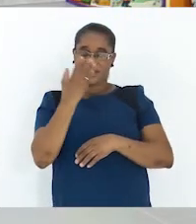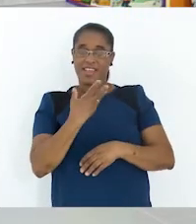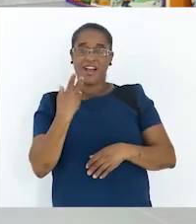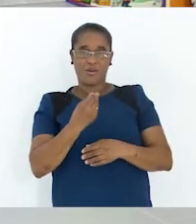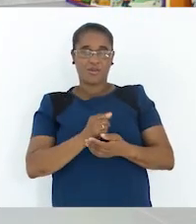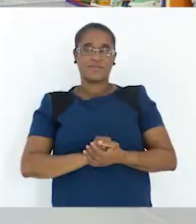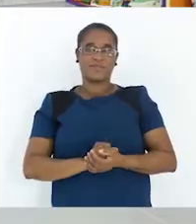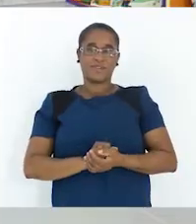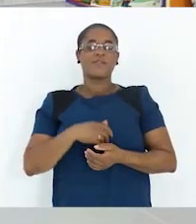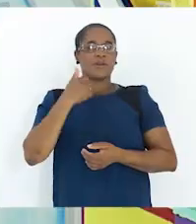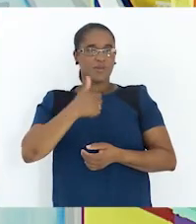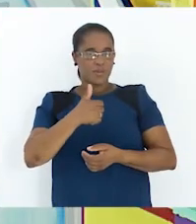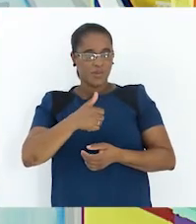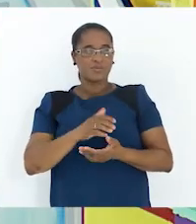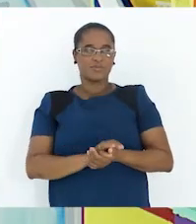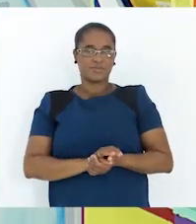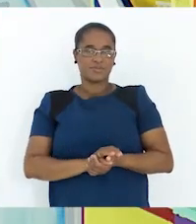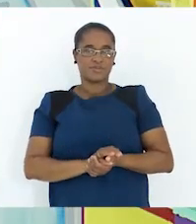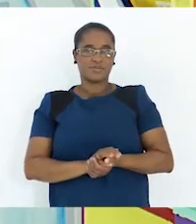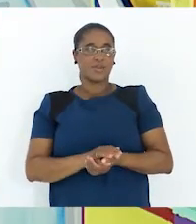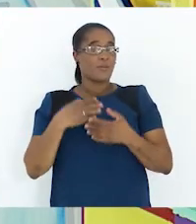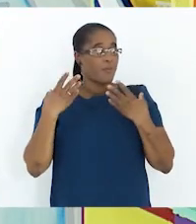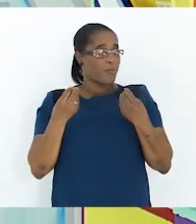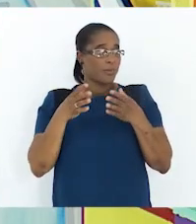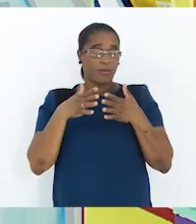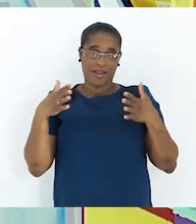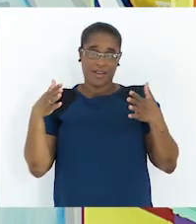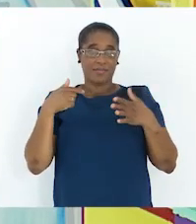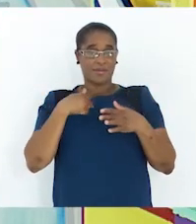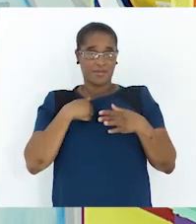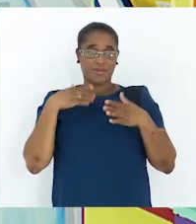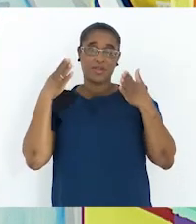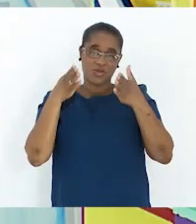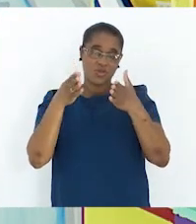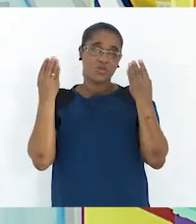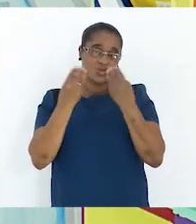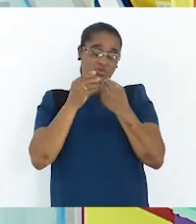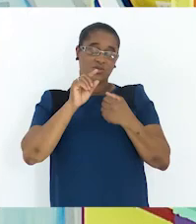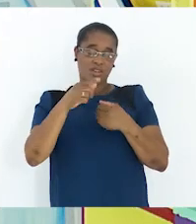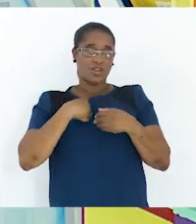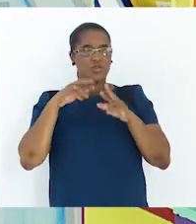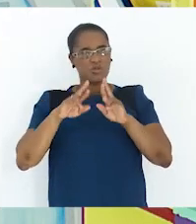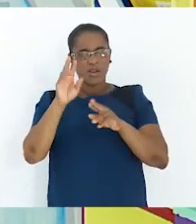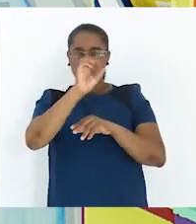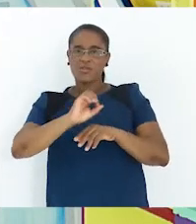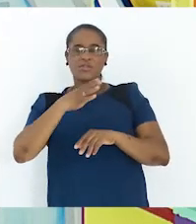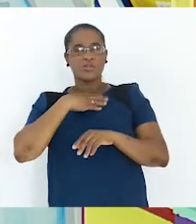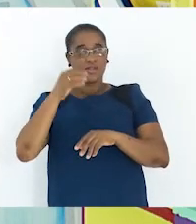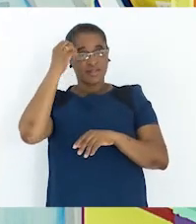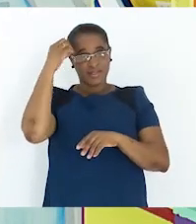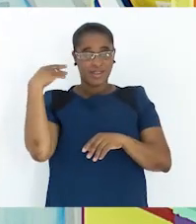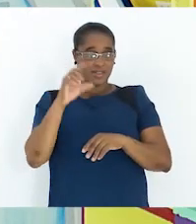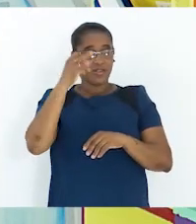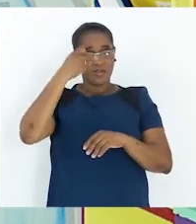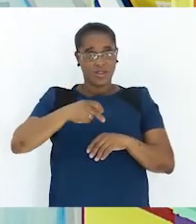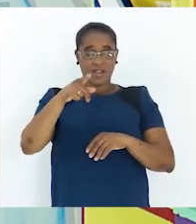aula. Foi um prazer muito grande para mim estar convosco. Espero que vocês tenham gostado. Não se esqueçam, fiquem